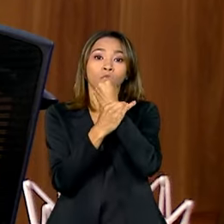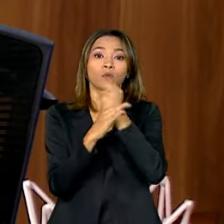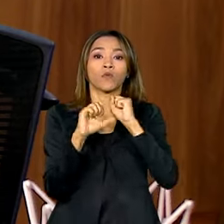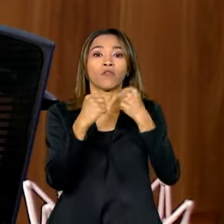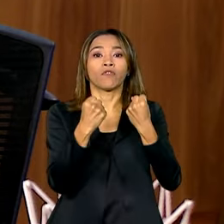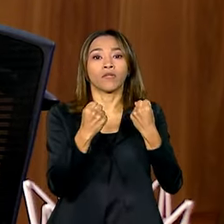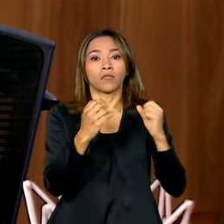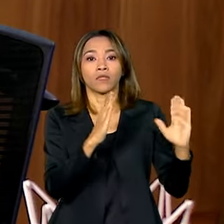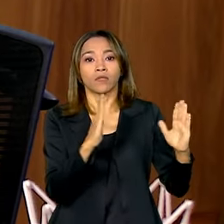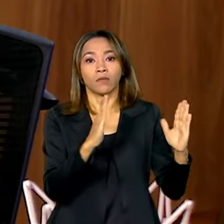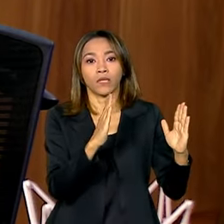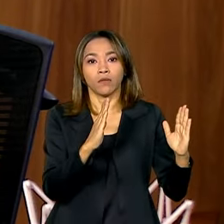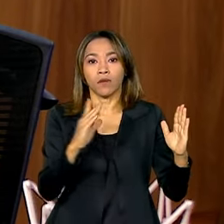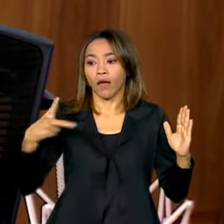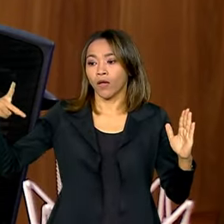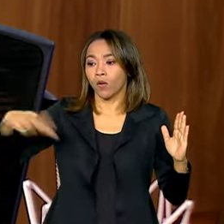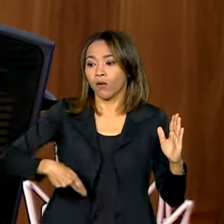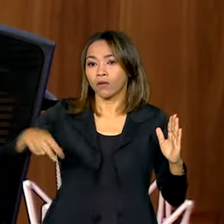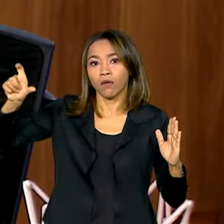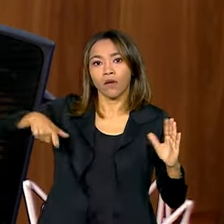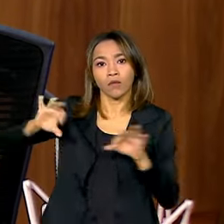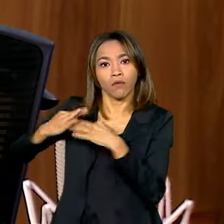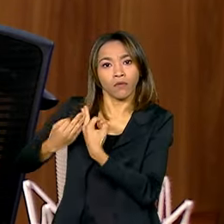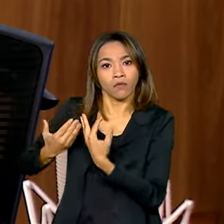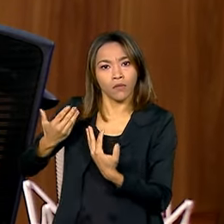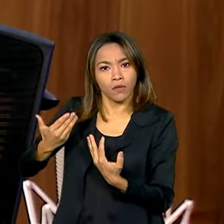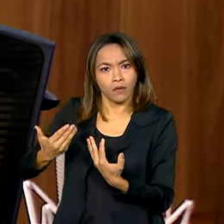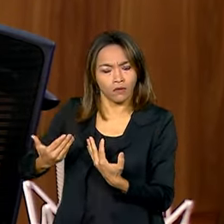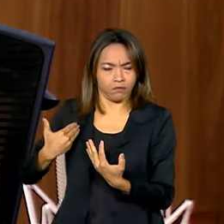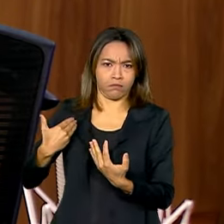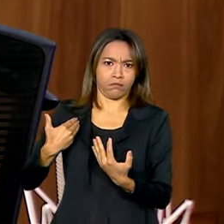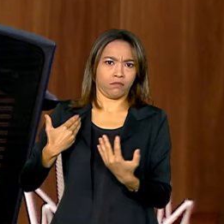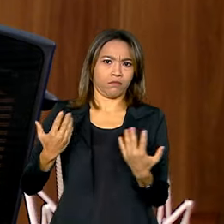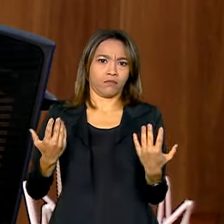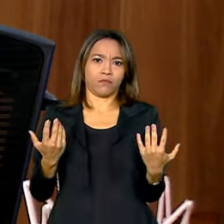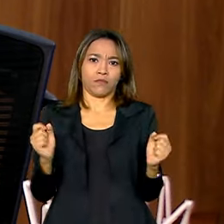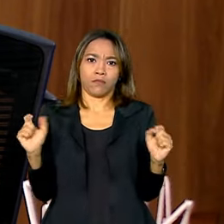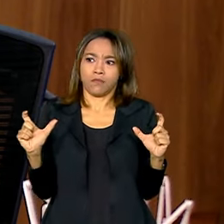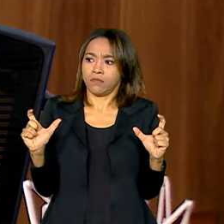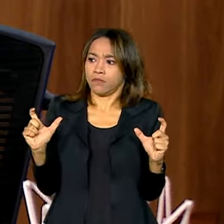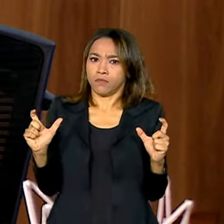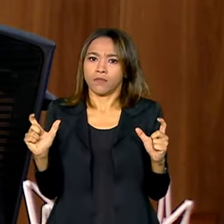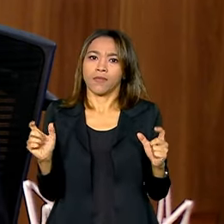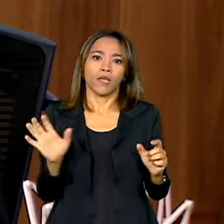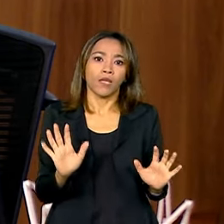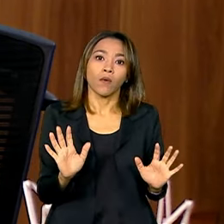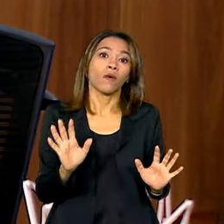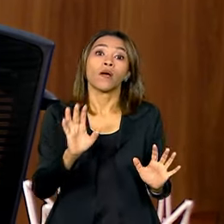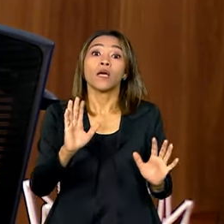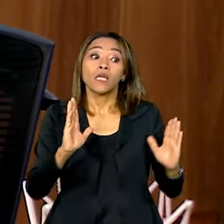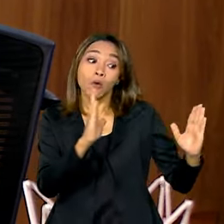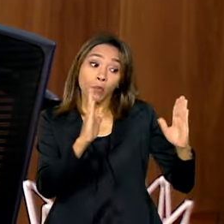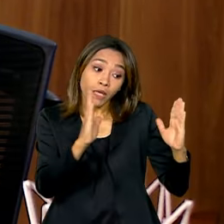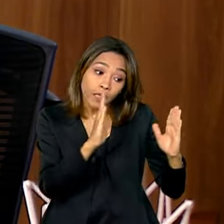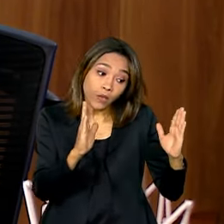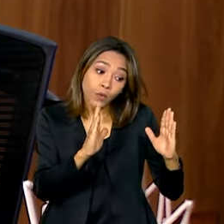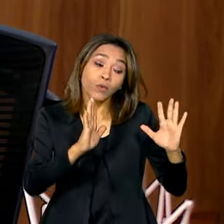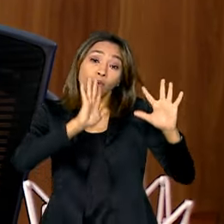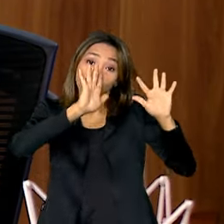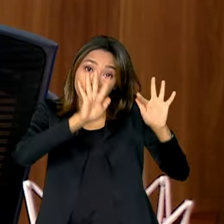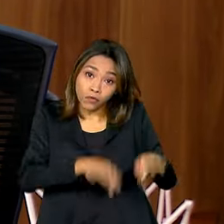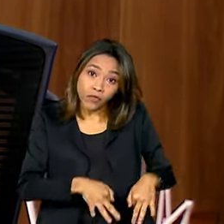ele deixava de receber o Bolsa Família. Uhum. E o que é pior, Karine? Quando ele concluía o período do seguro